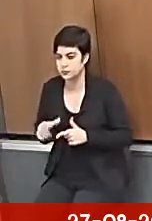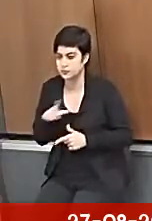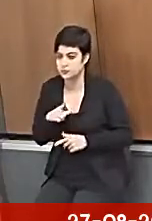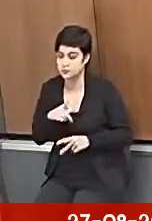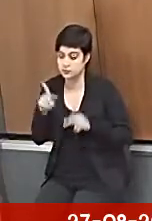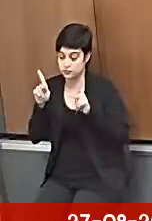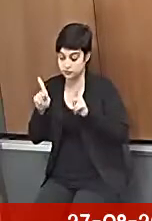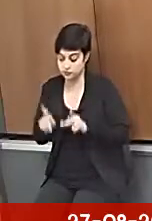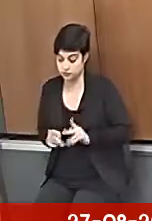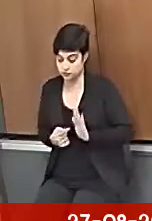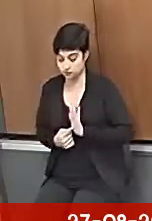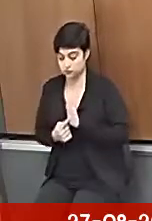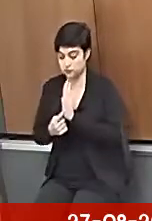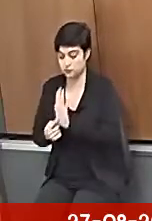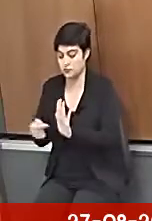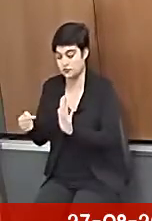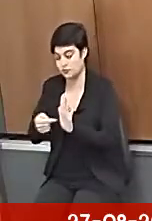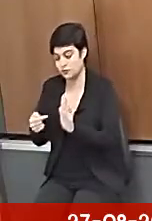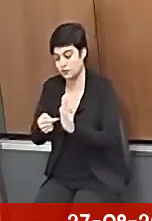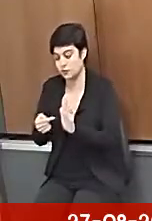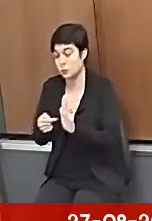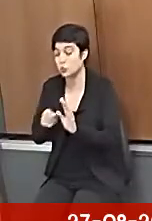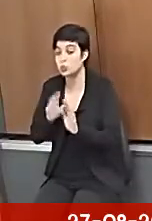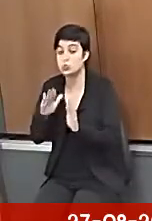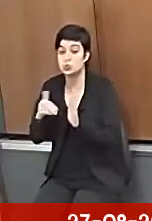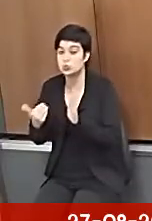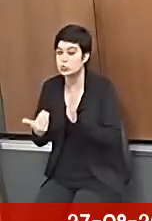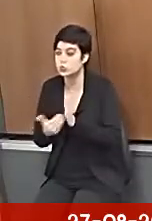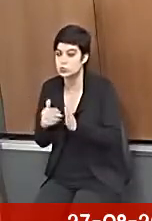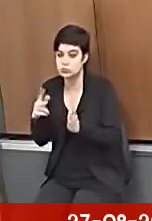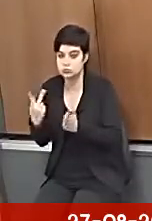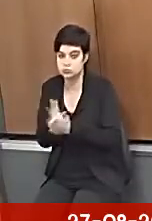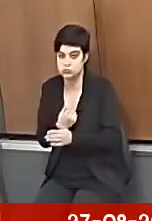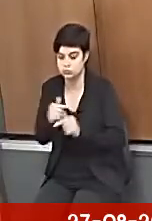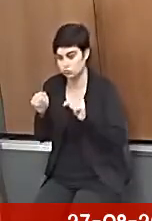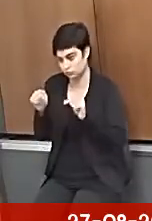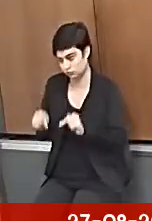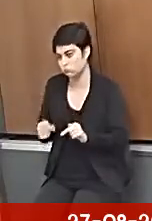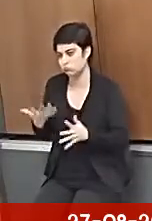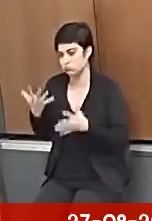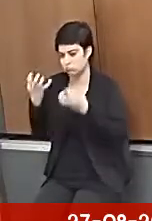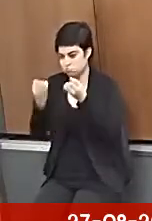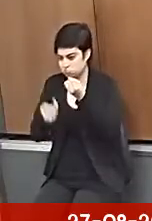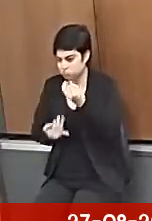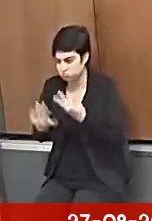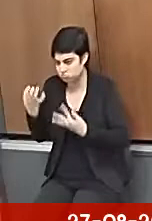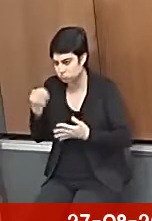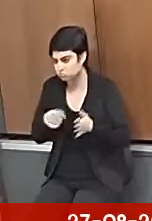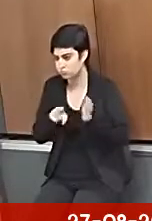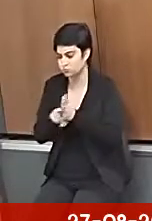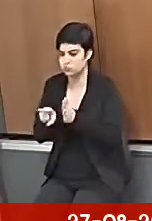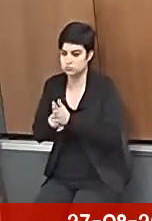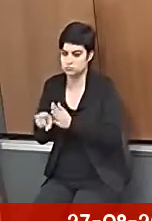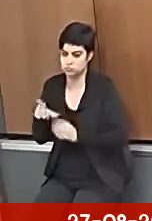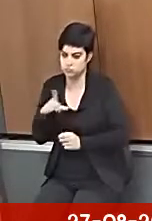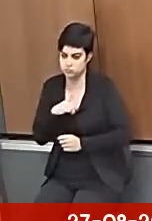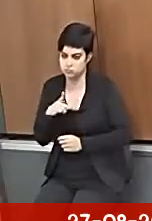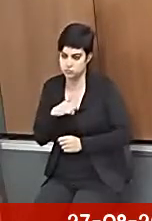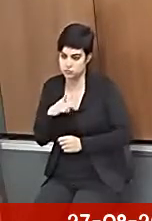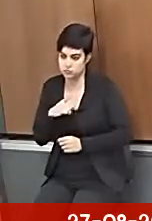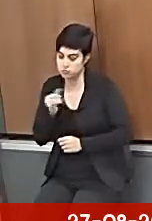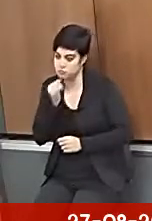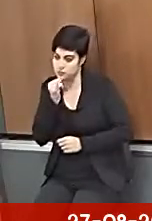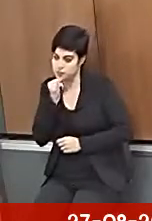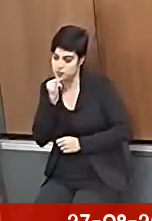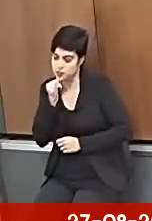estarão lá no dia 12 a solução de todo aquilo que foi falado foi questionado foi reclamado existe